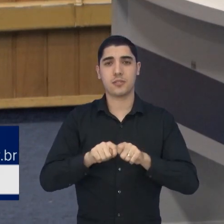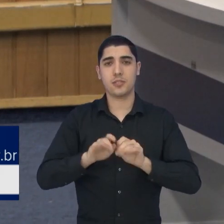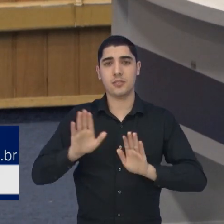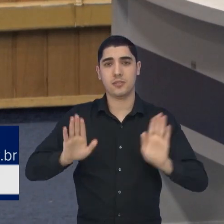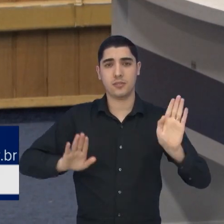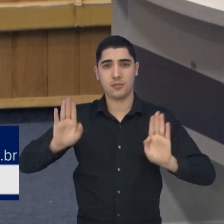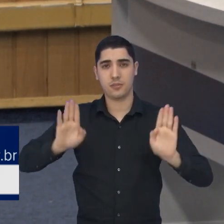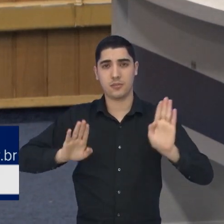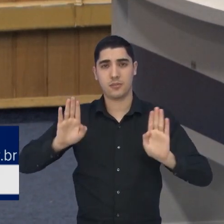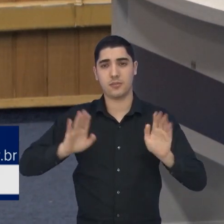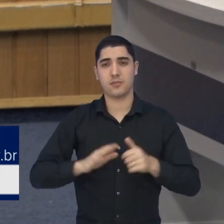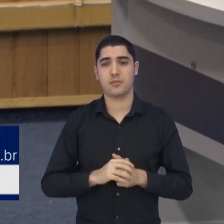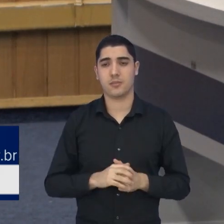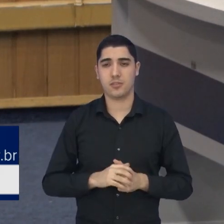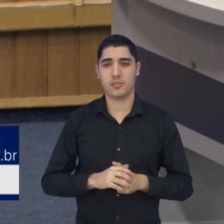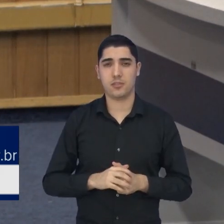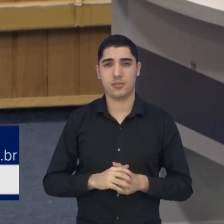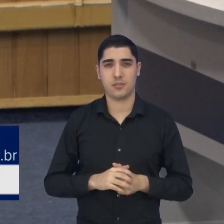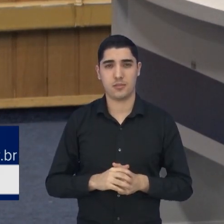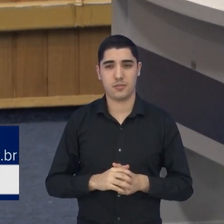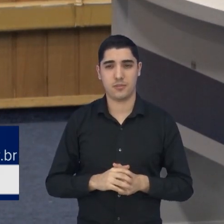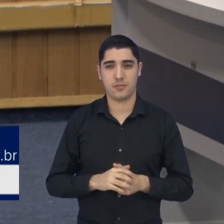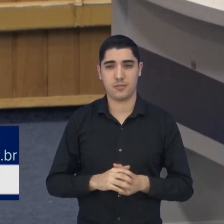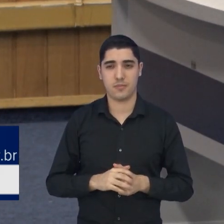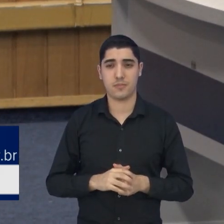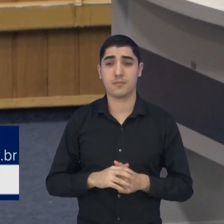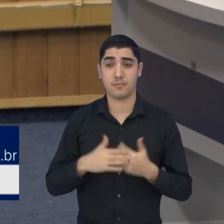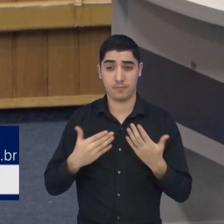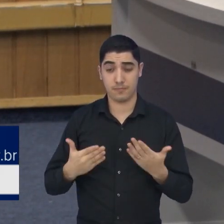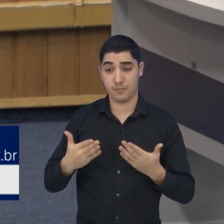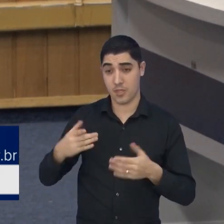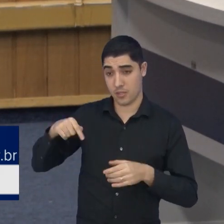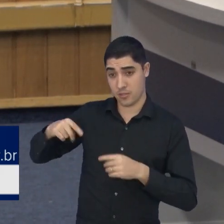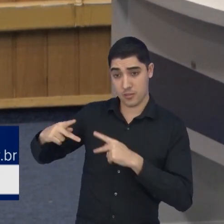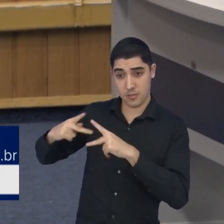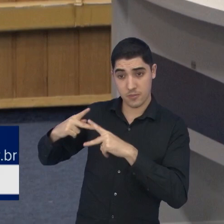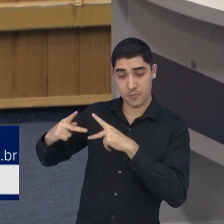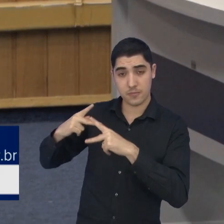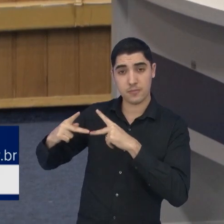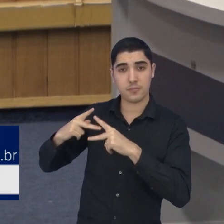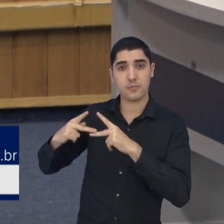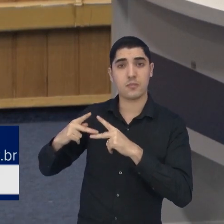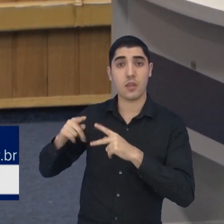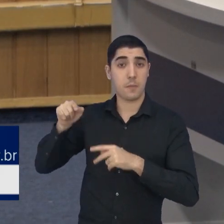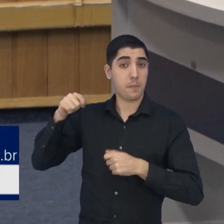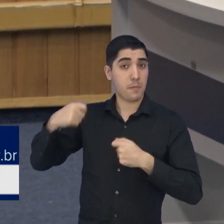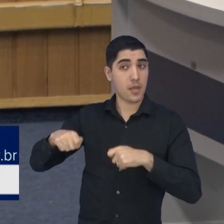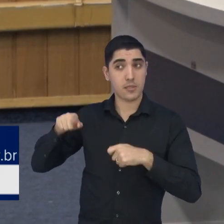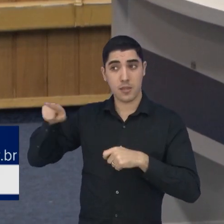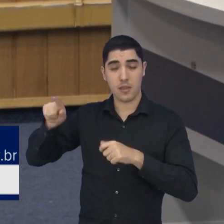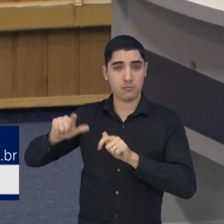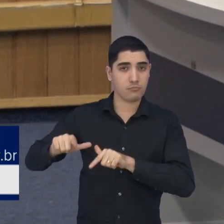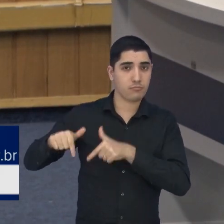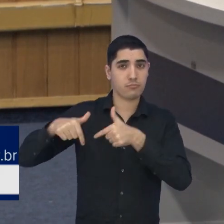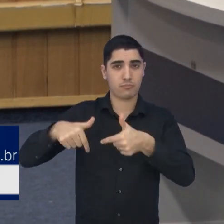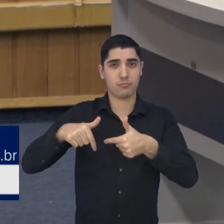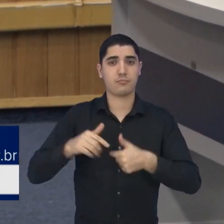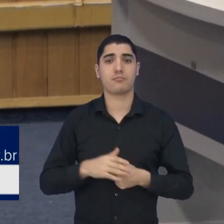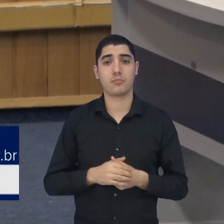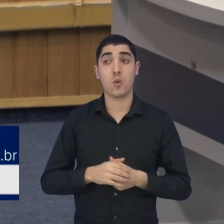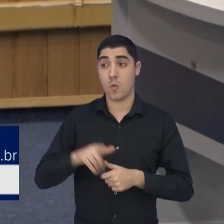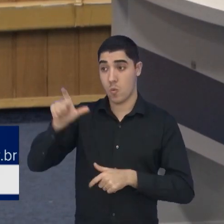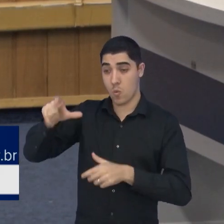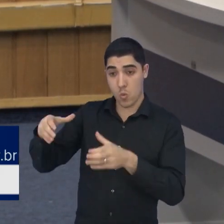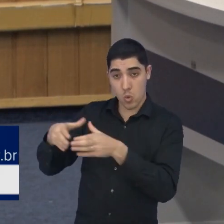verdade, ela não é correta. A cidade tem que participar. Os conselheiros têm que participar